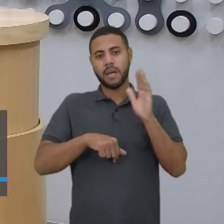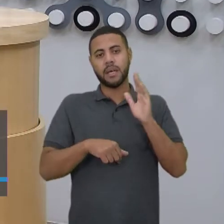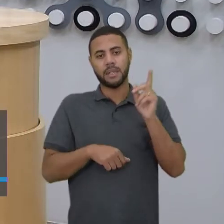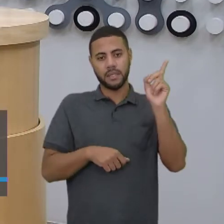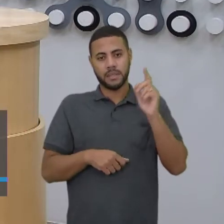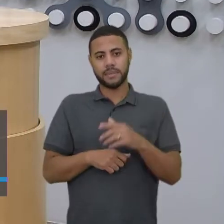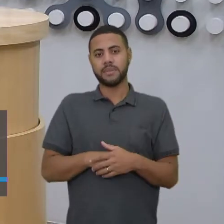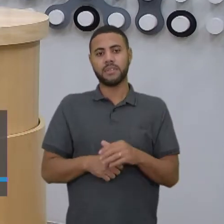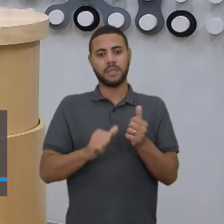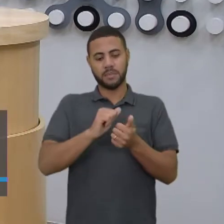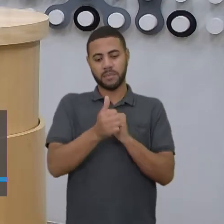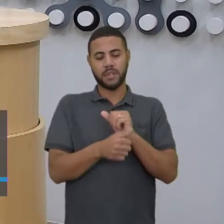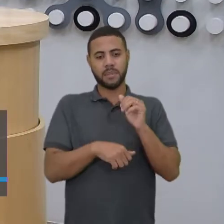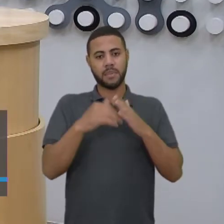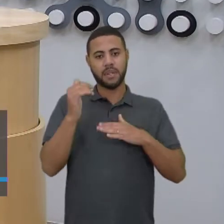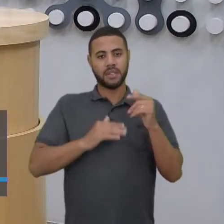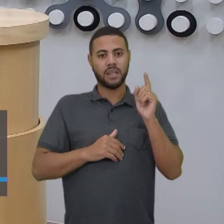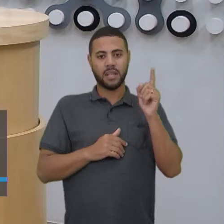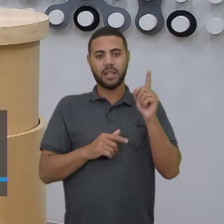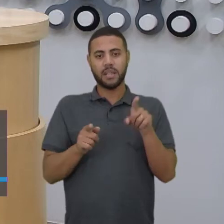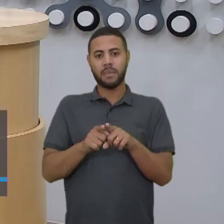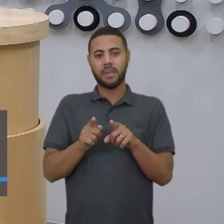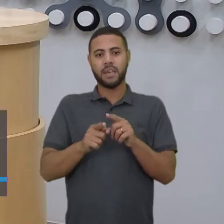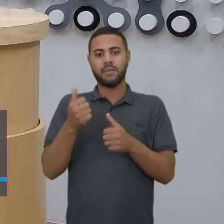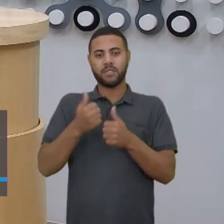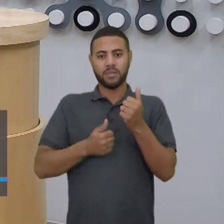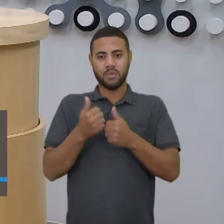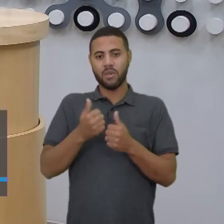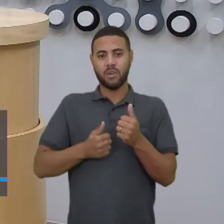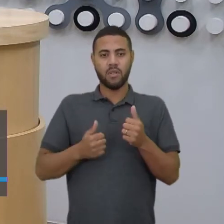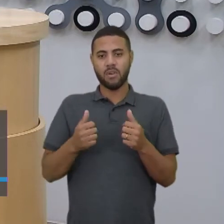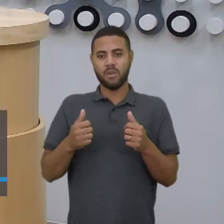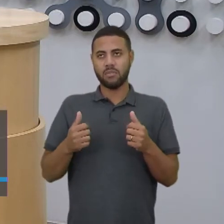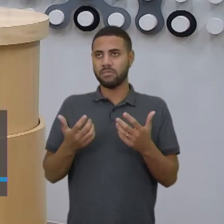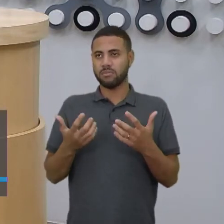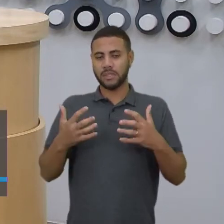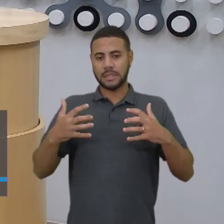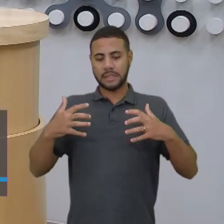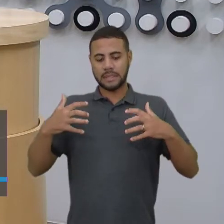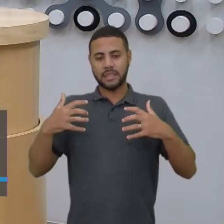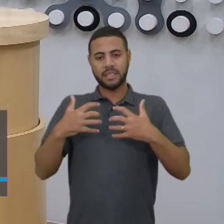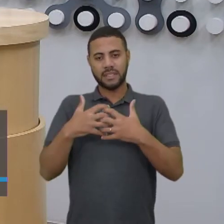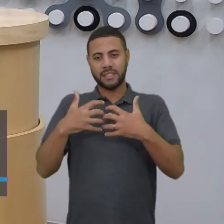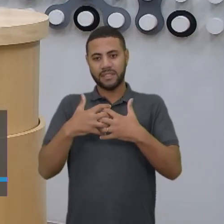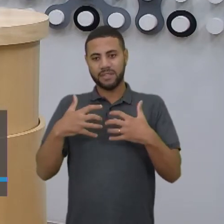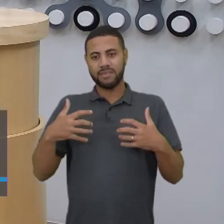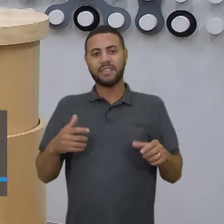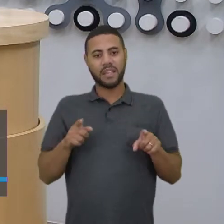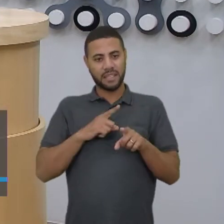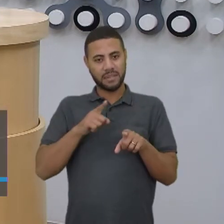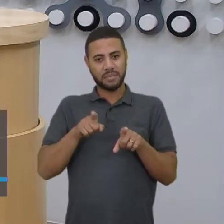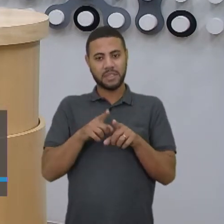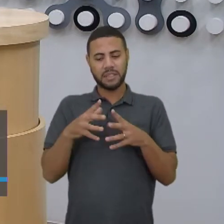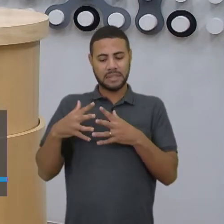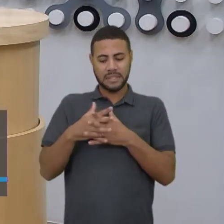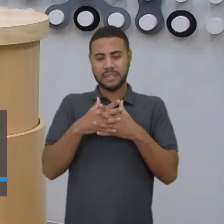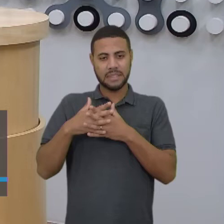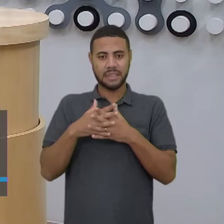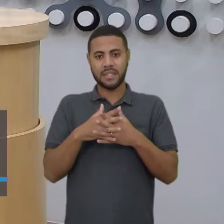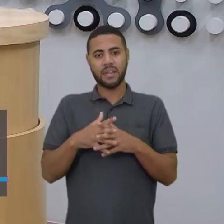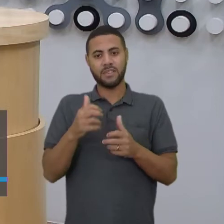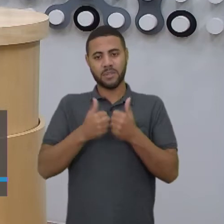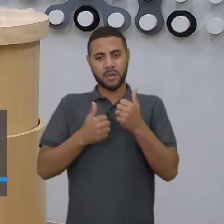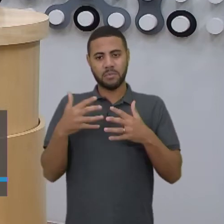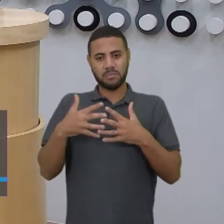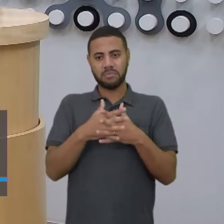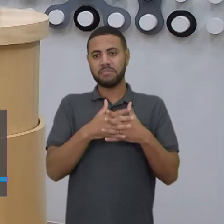que só praticam lá, né? Aquele futebol americano. É claro, tem... Não, aqui também se pratica, sim, mas não tem a visibilidade. Não como lá, se a gente pensasse na